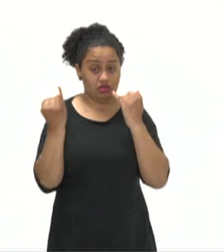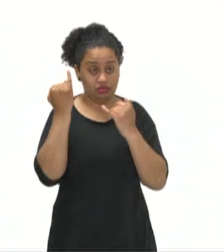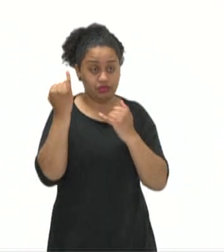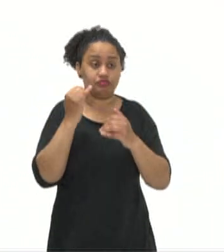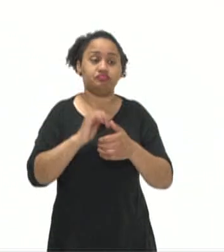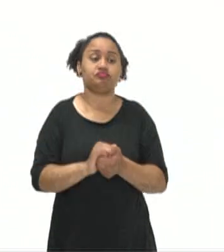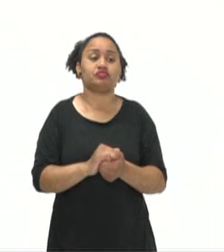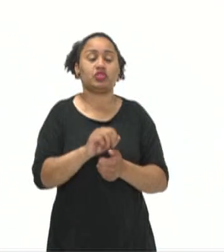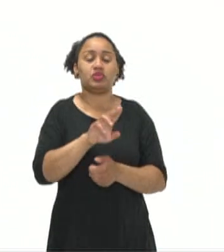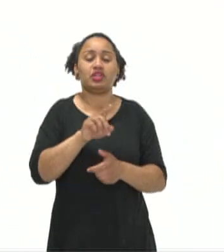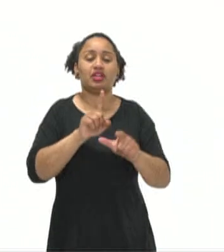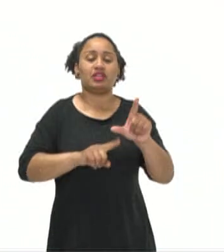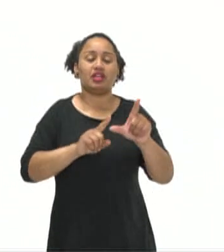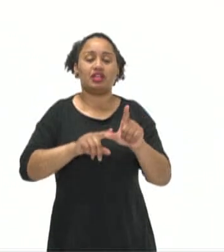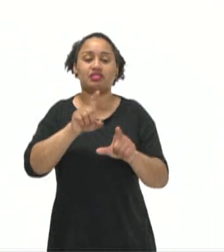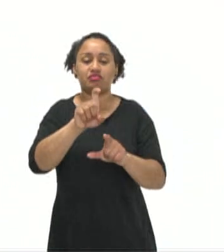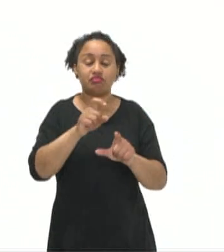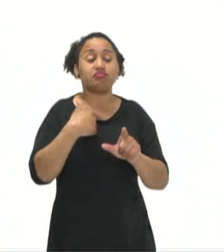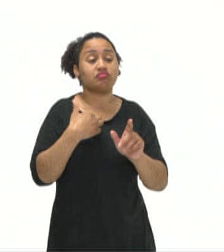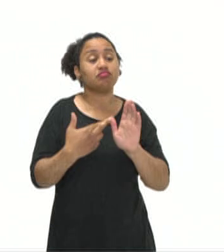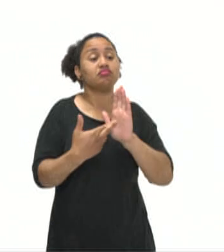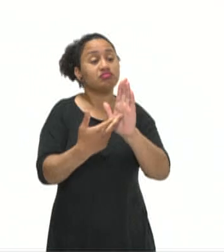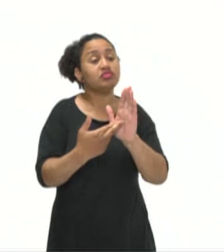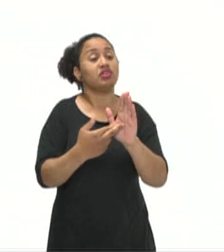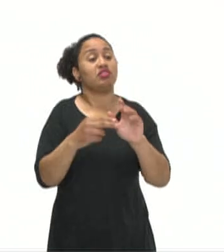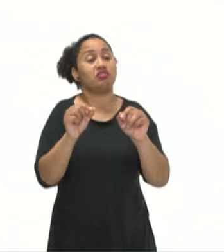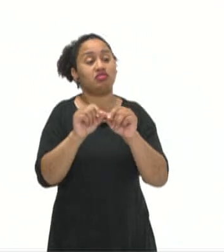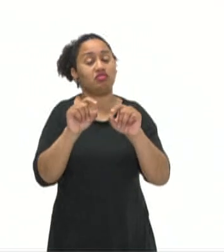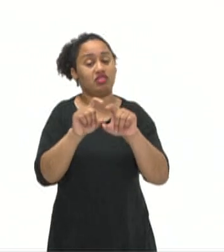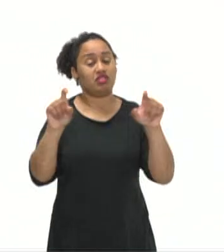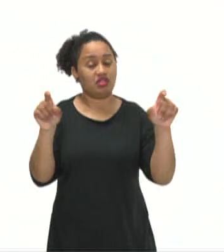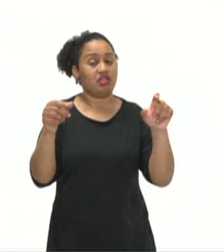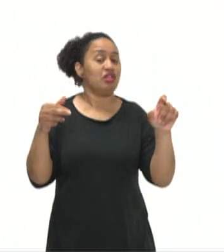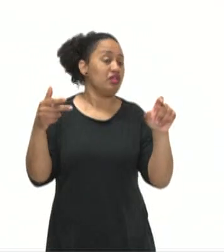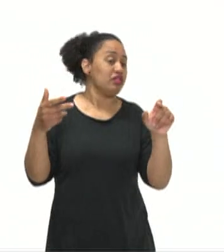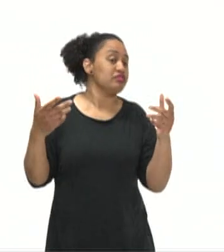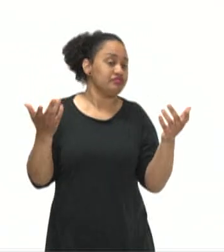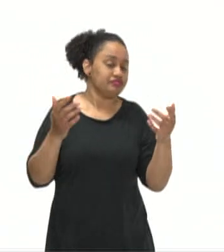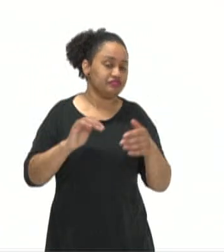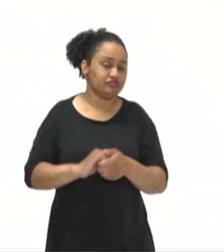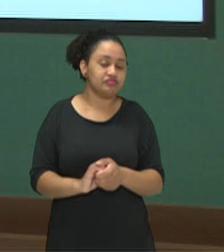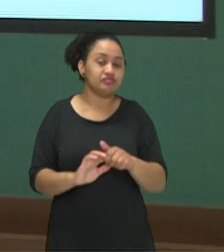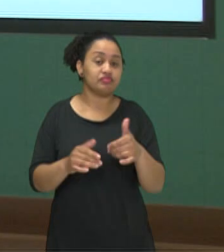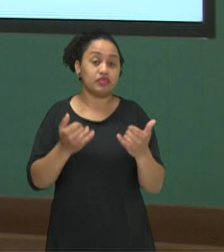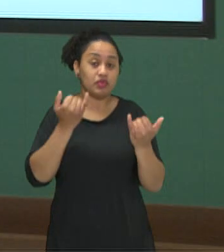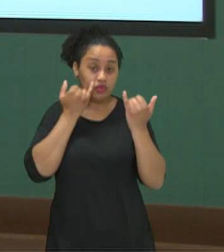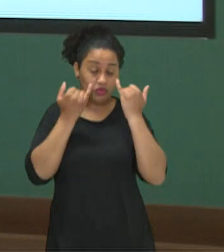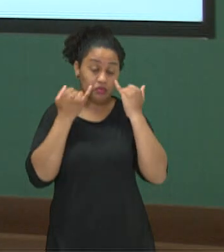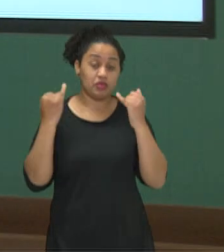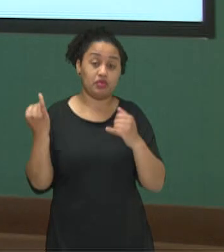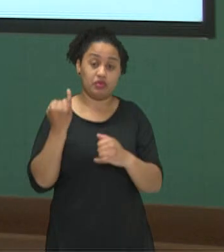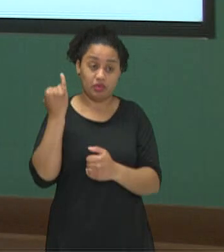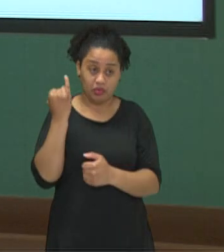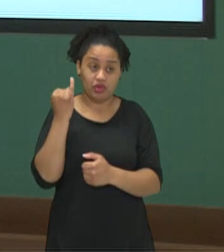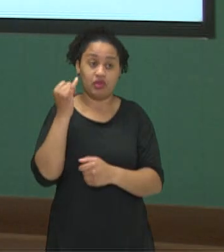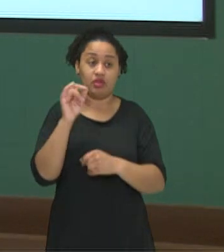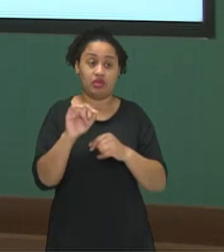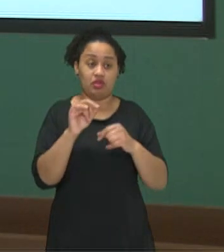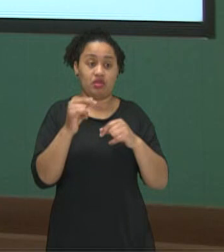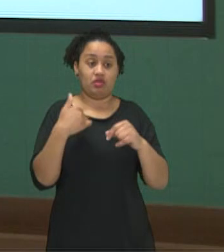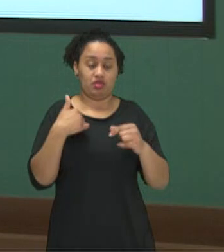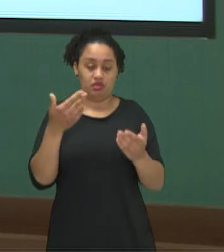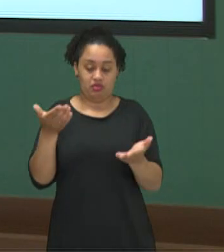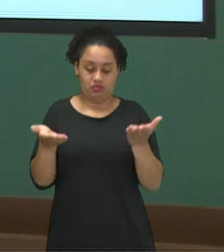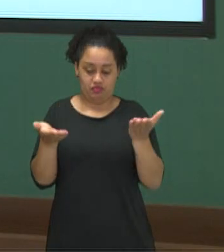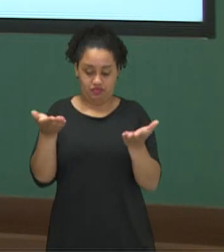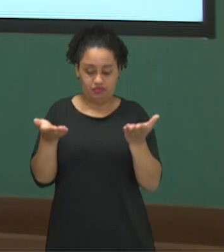letra X, represente esse fato com uma igualdade. Então, informações importantes, que a balança